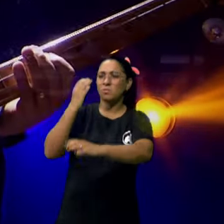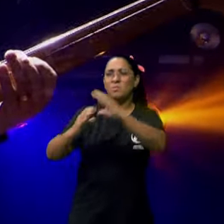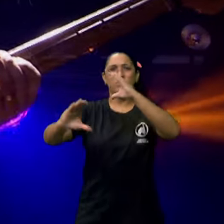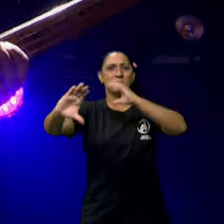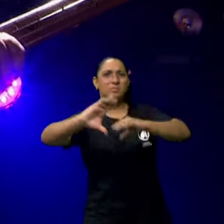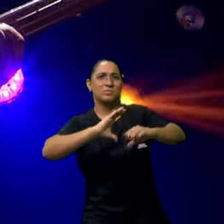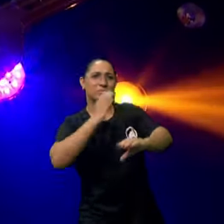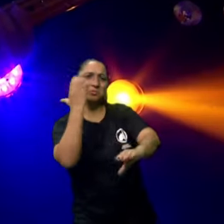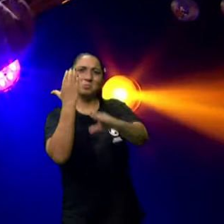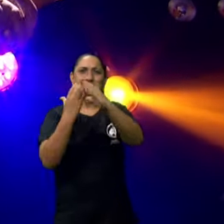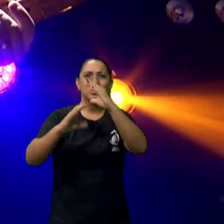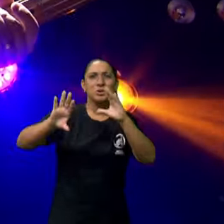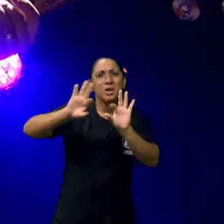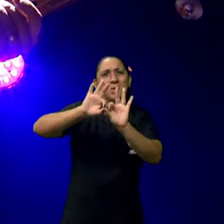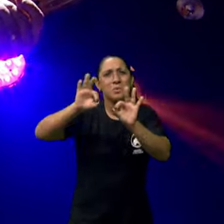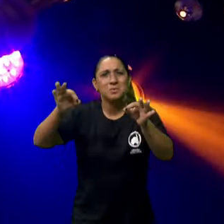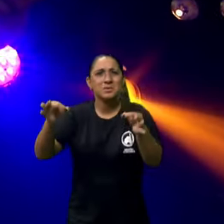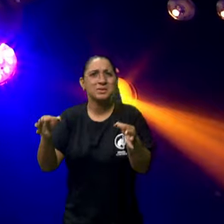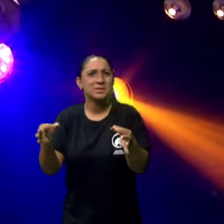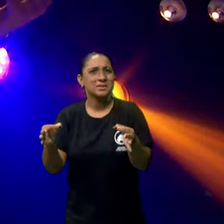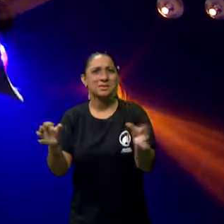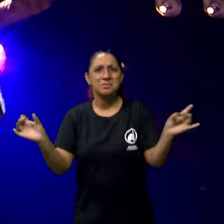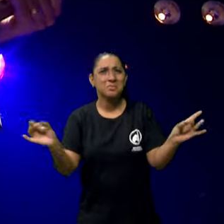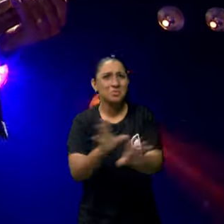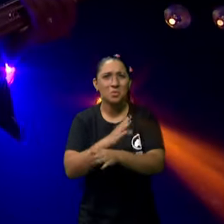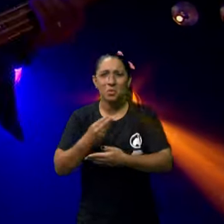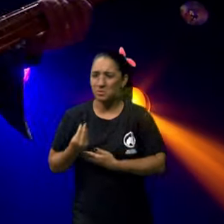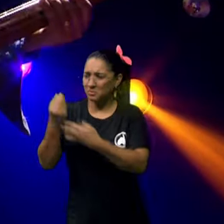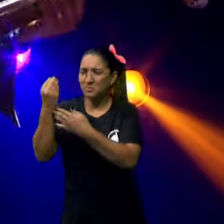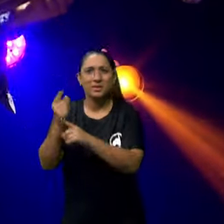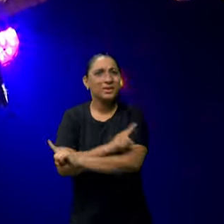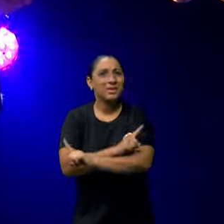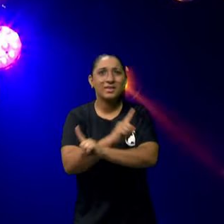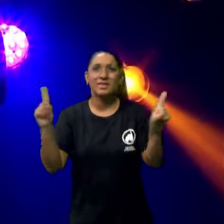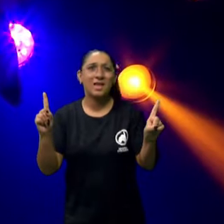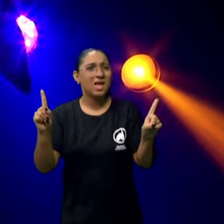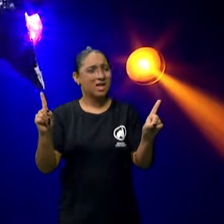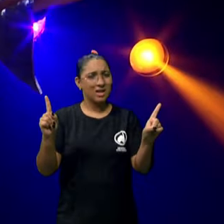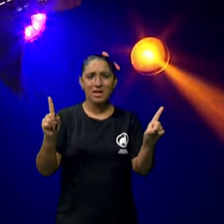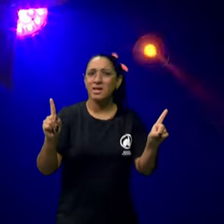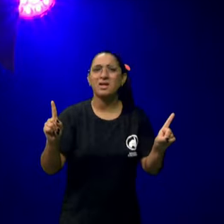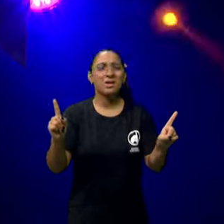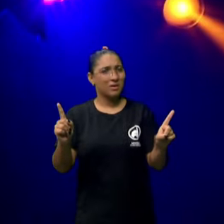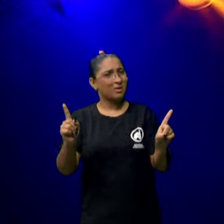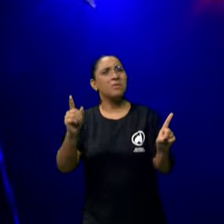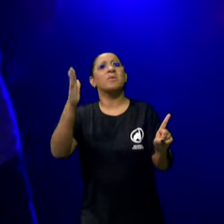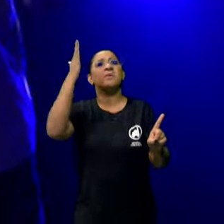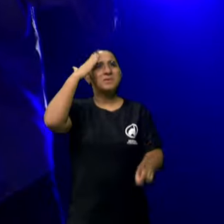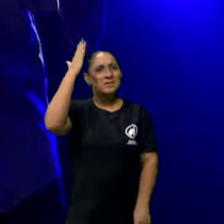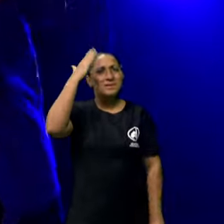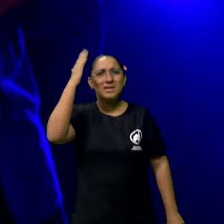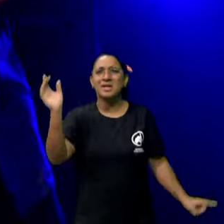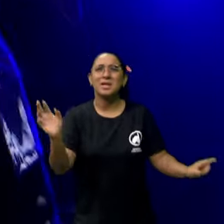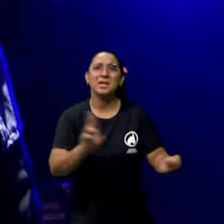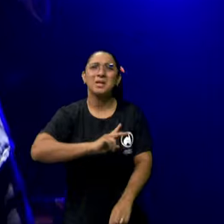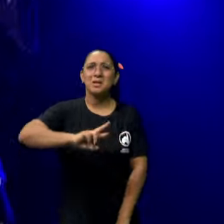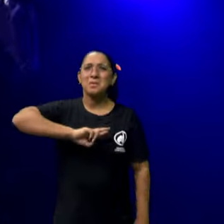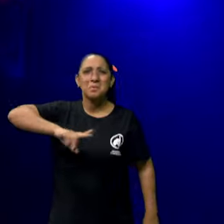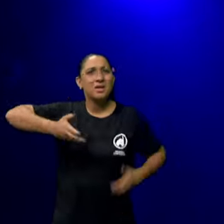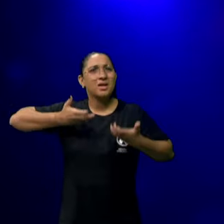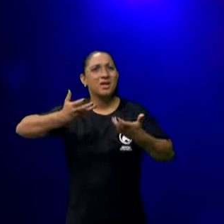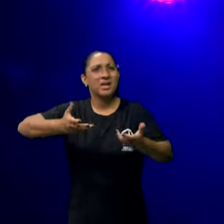mais de uma canção eu tirarei pois apenas uma cantada